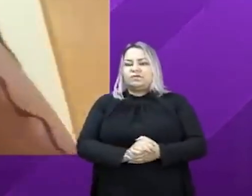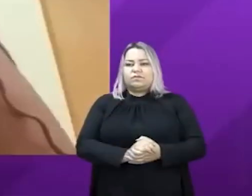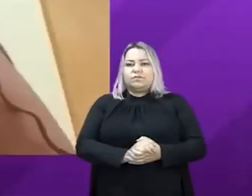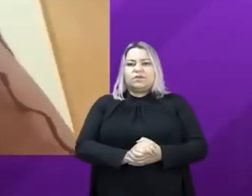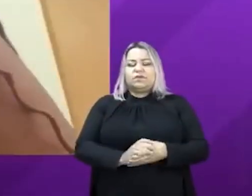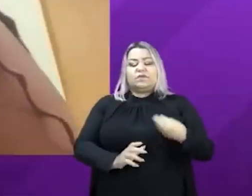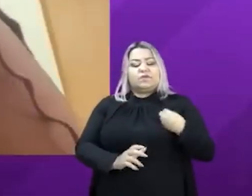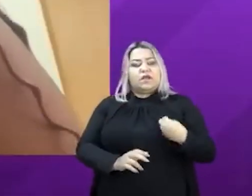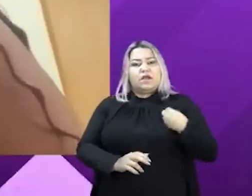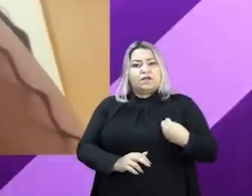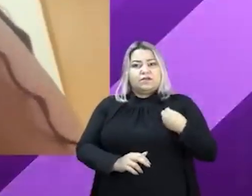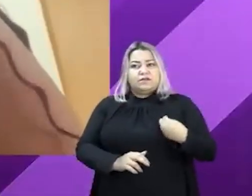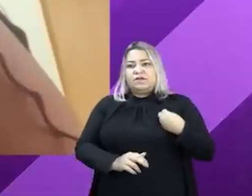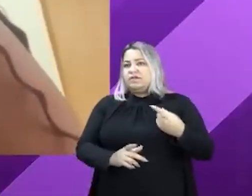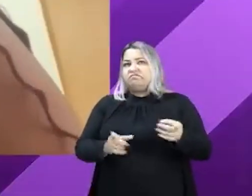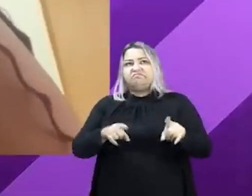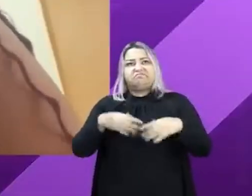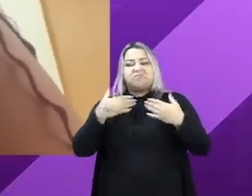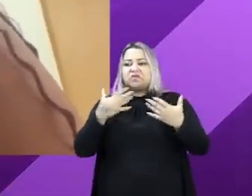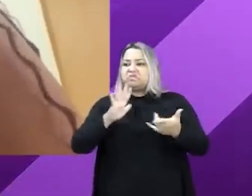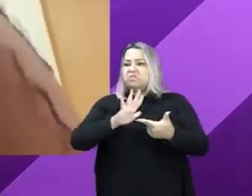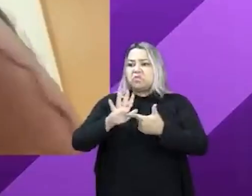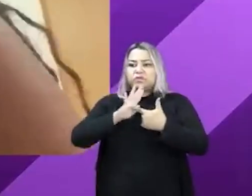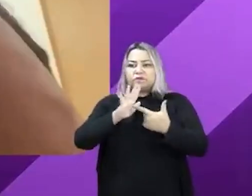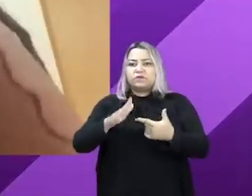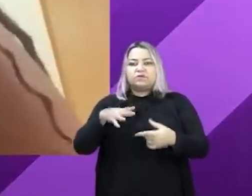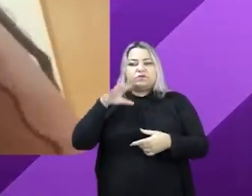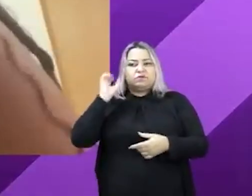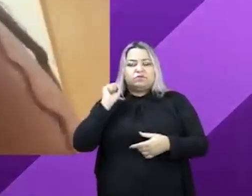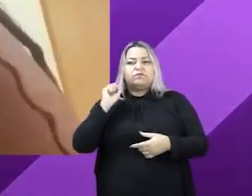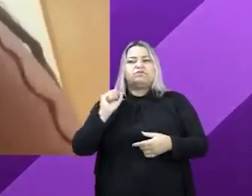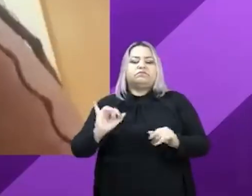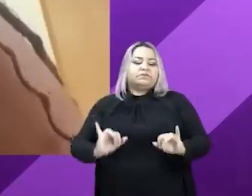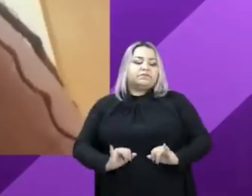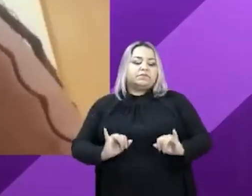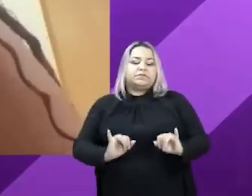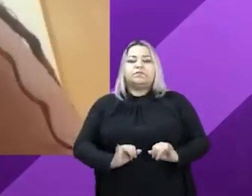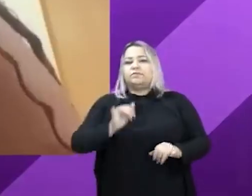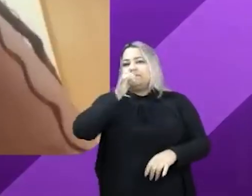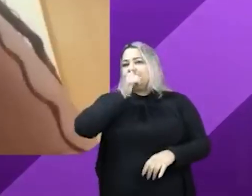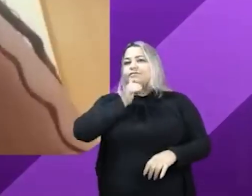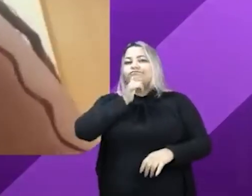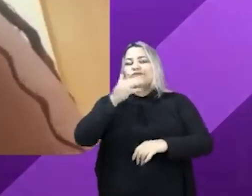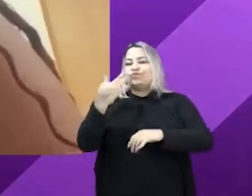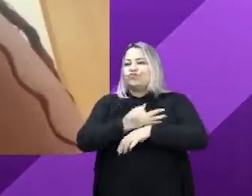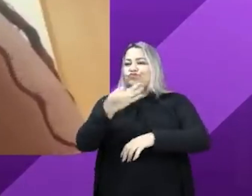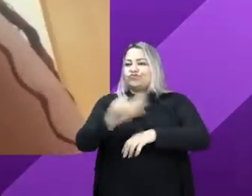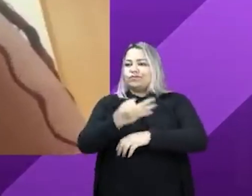tá aqui, não sei o quê, para se mostrar e tal. Eu ouvi muita coisa, eu passei muita coisa. E um